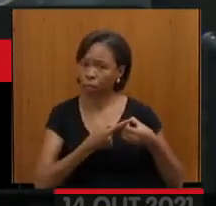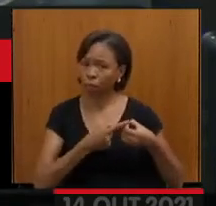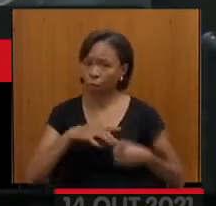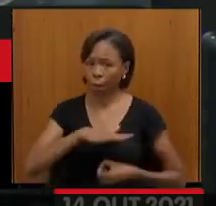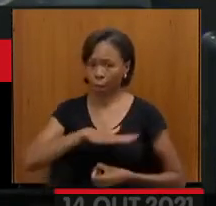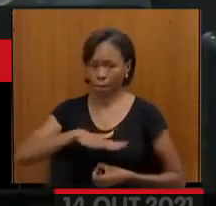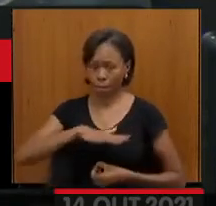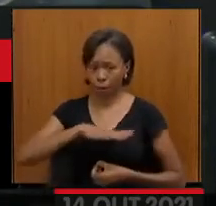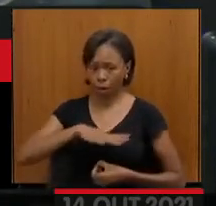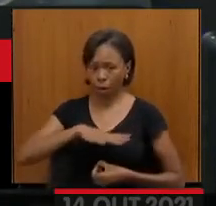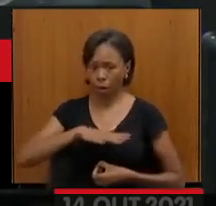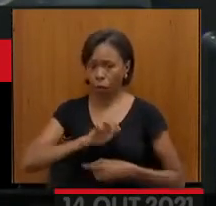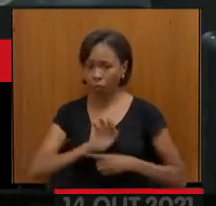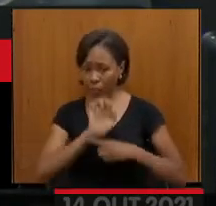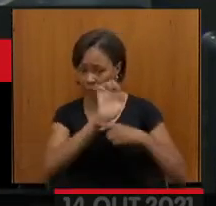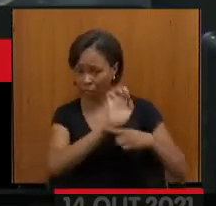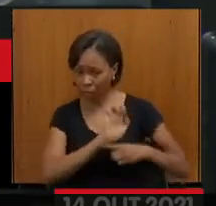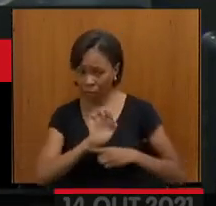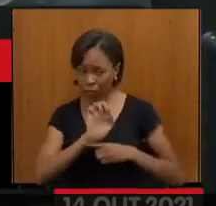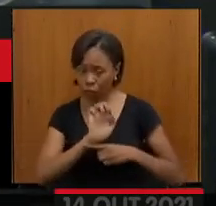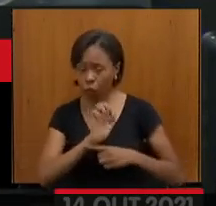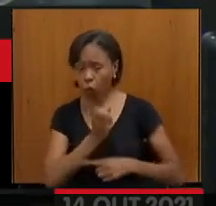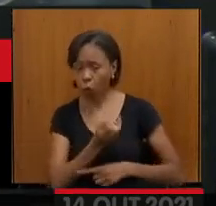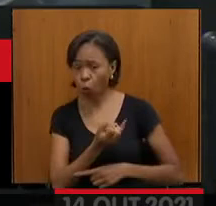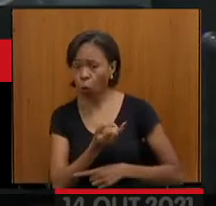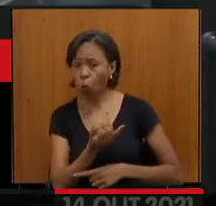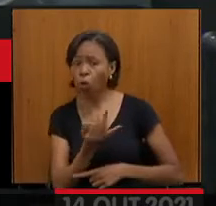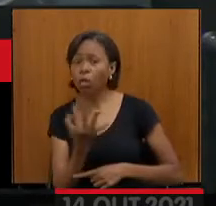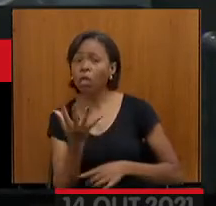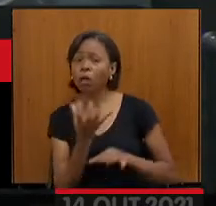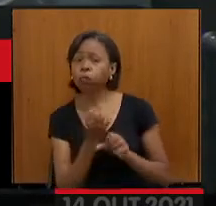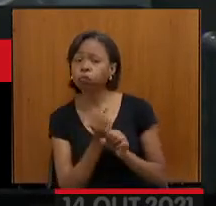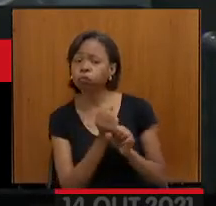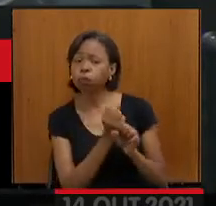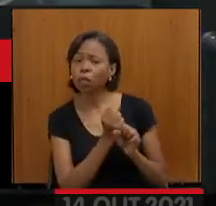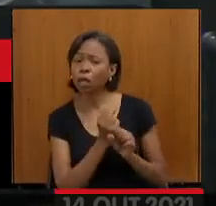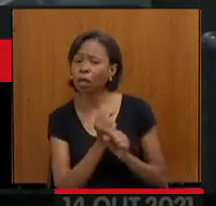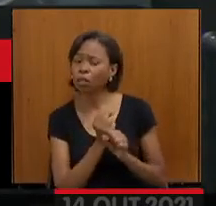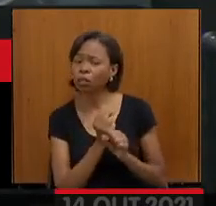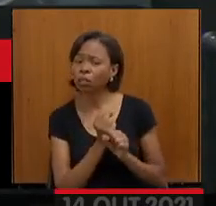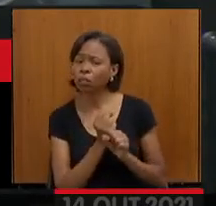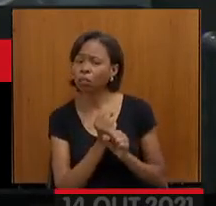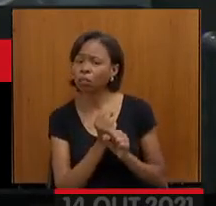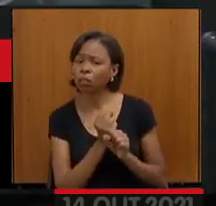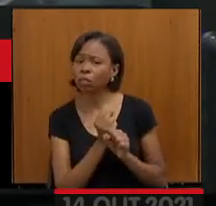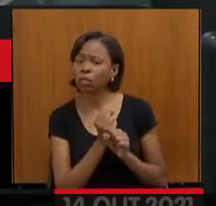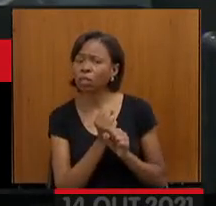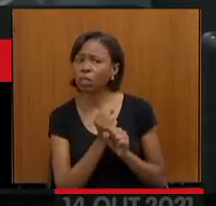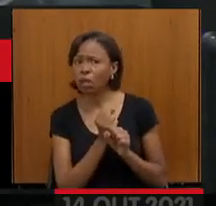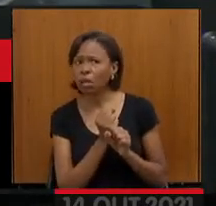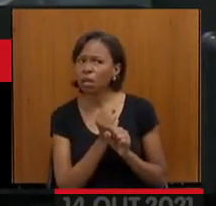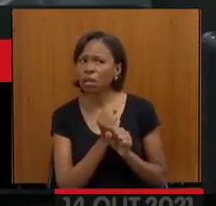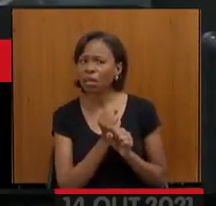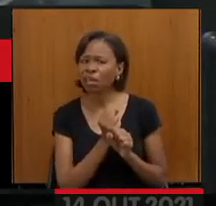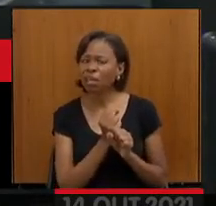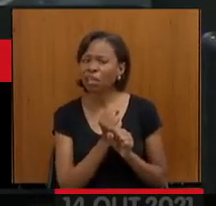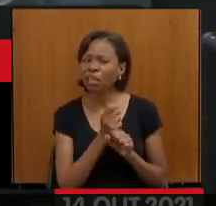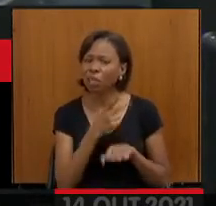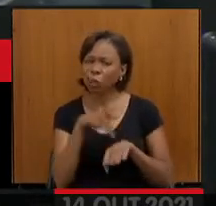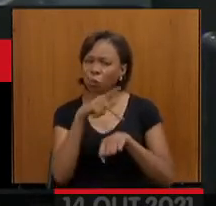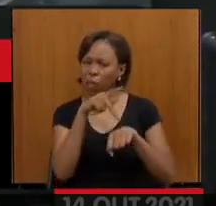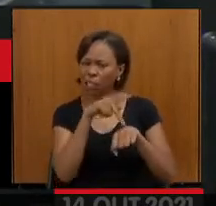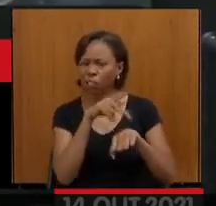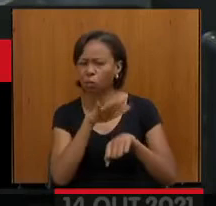números europeus, né? Então, acho que é importante dizer que os países nórdicos têm uma mortalidade materna em torno